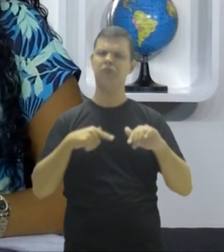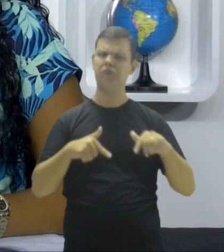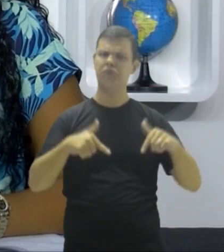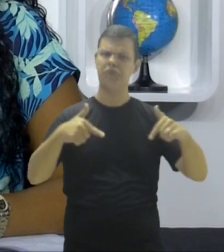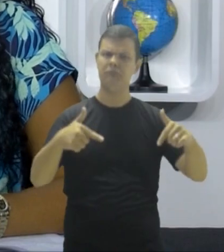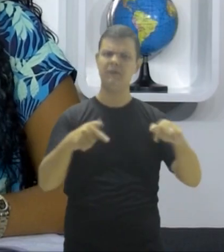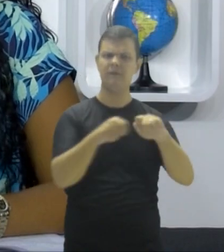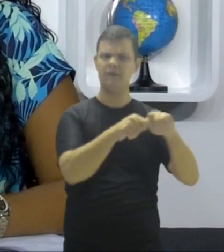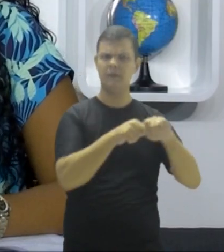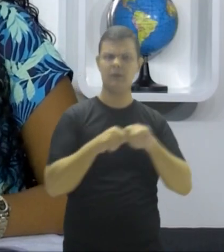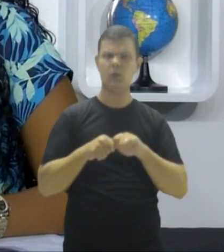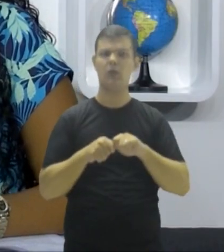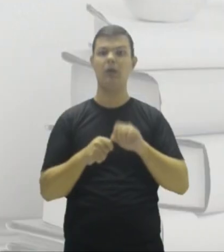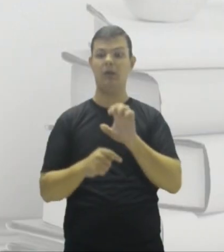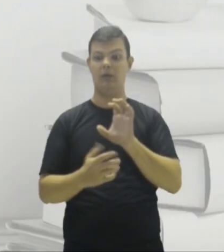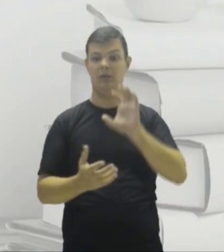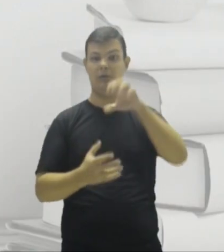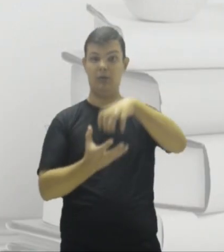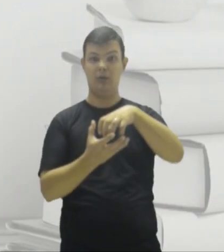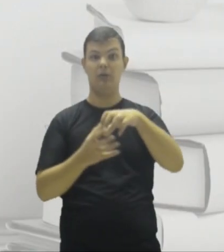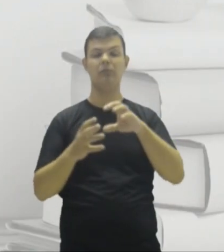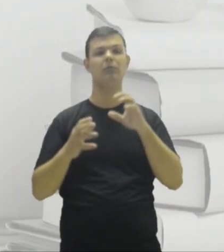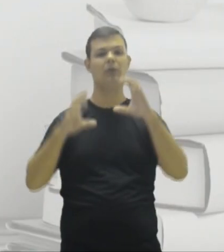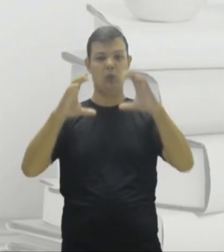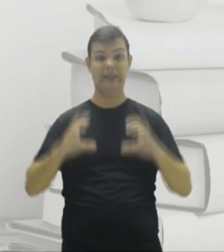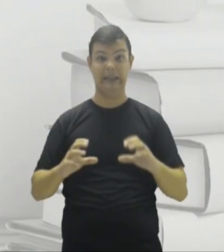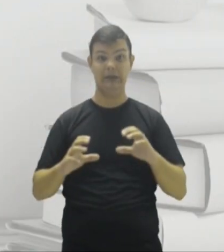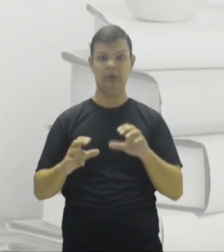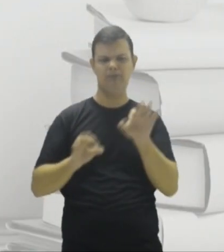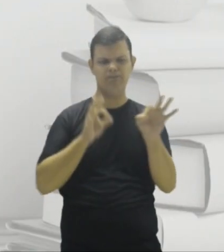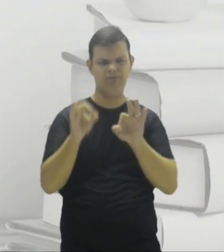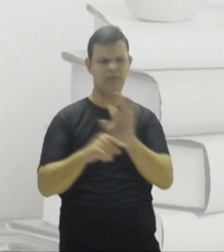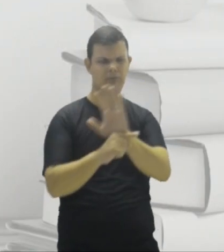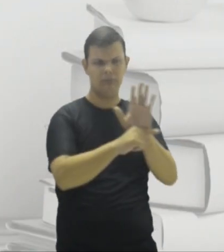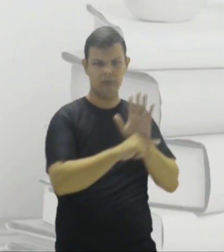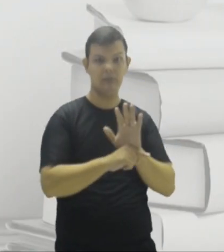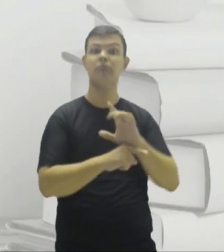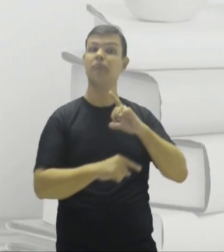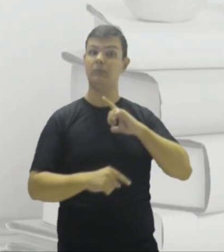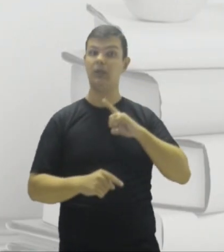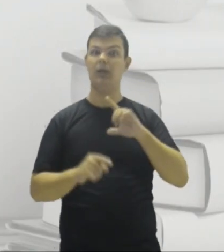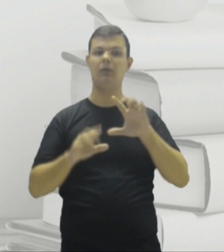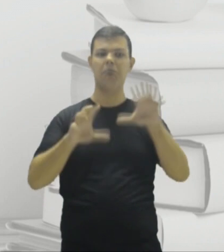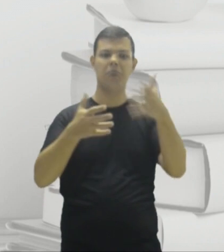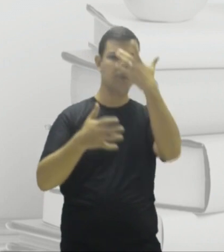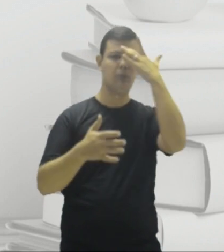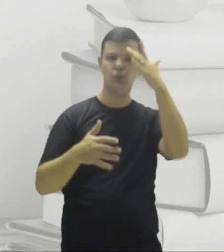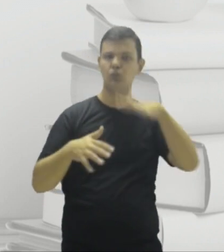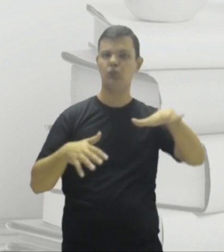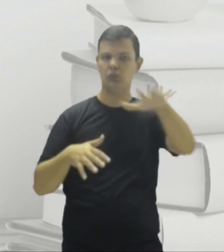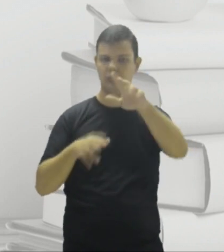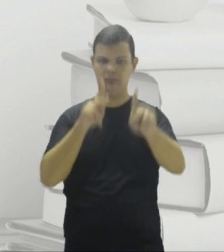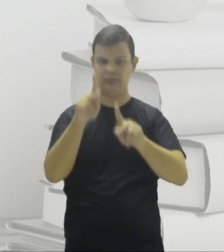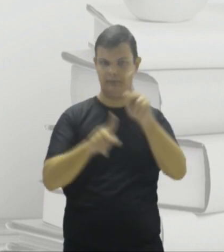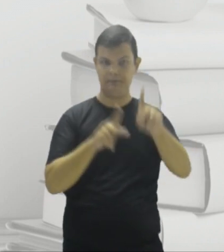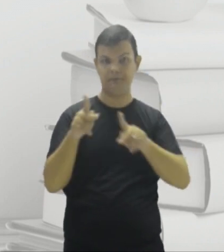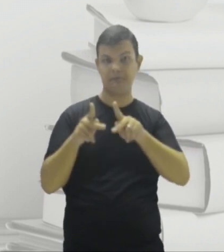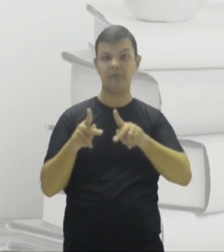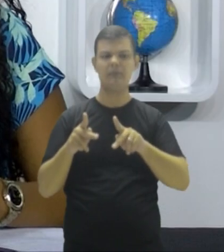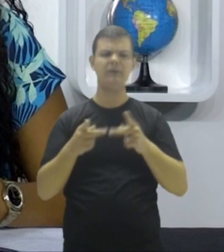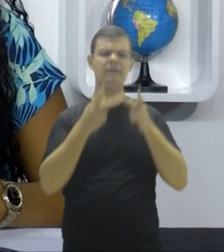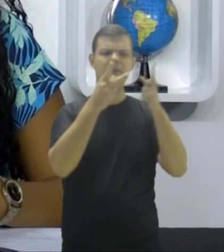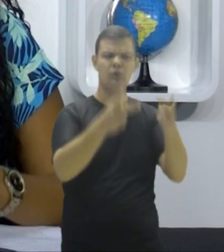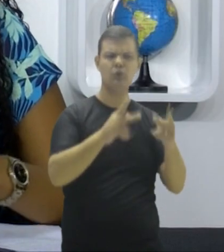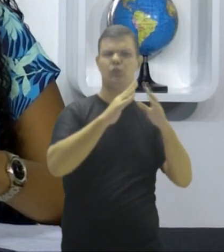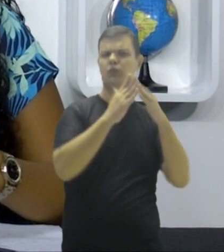muito interessante através da coordenação de educação ambiental e desenvolvimento comunitário. Essa coordenadoria visita